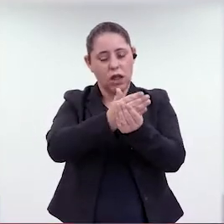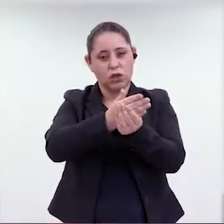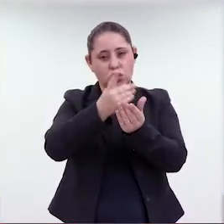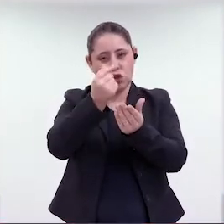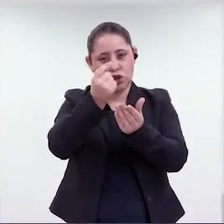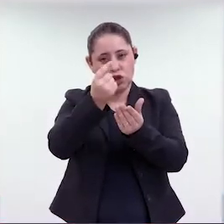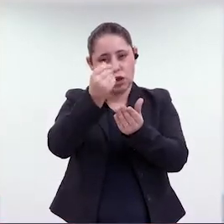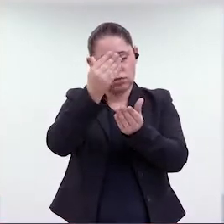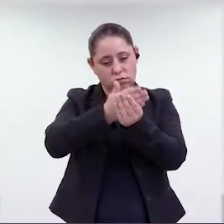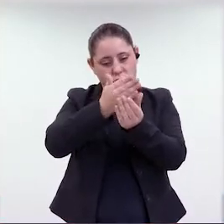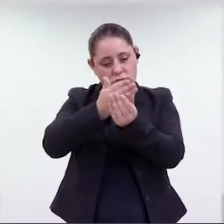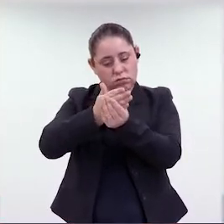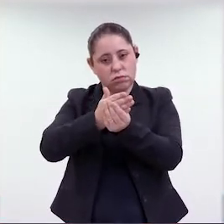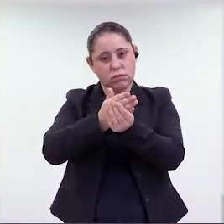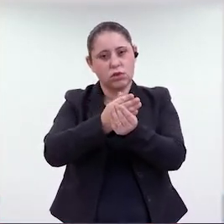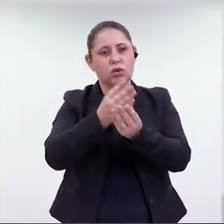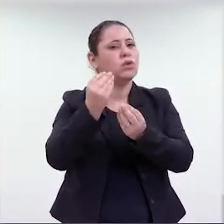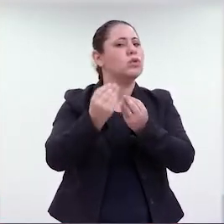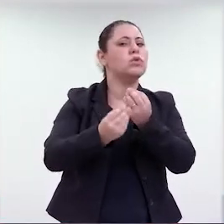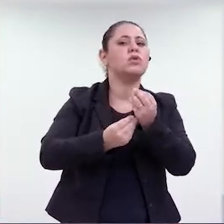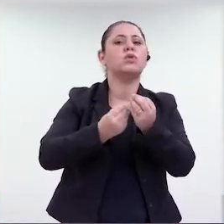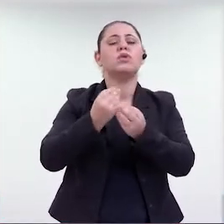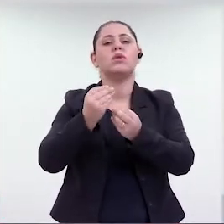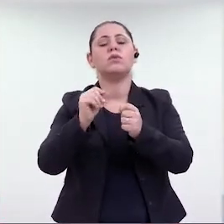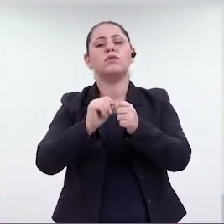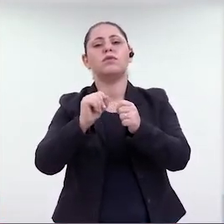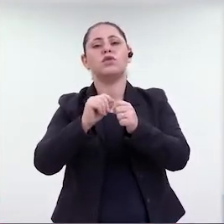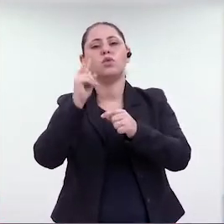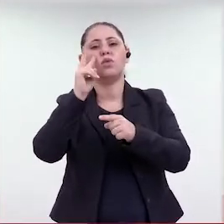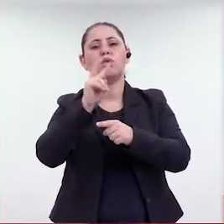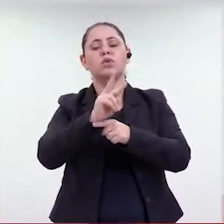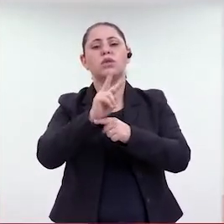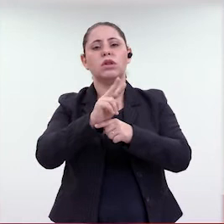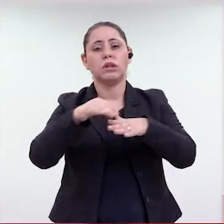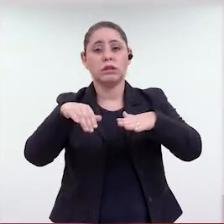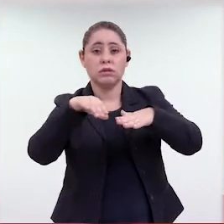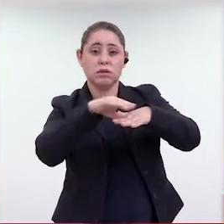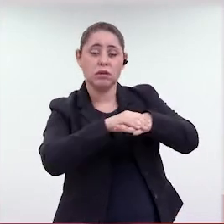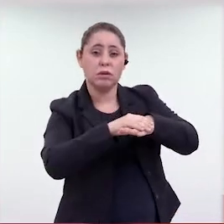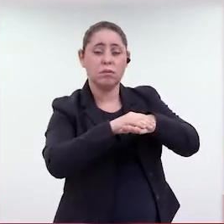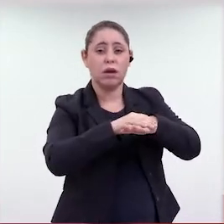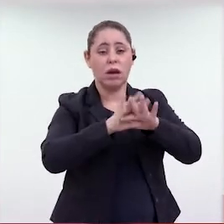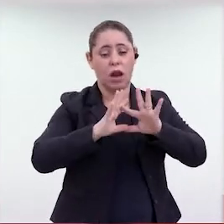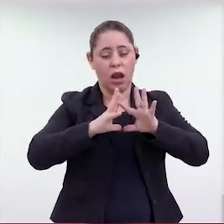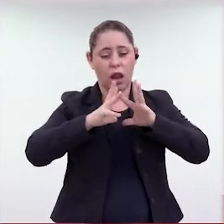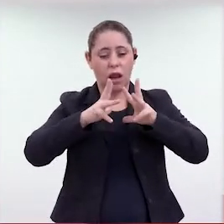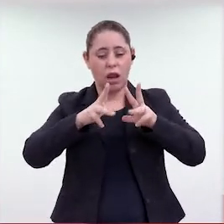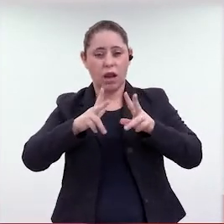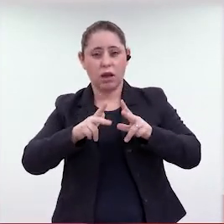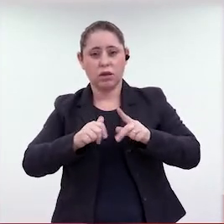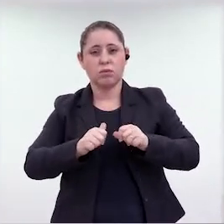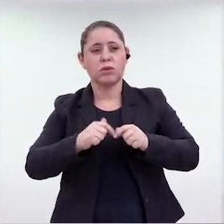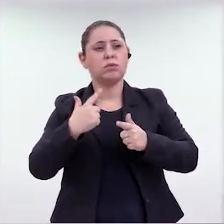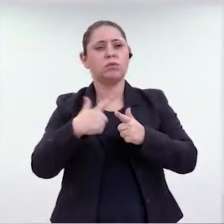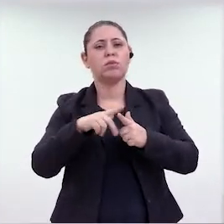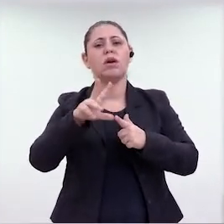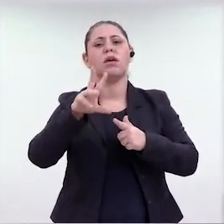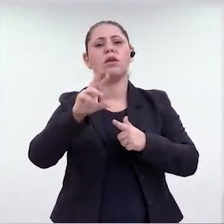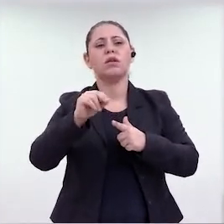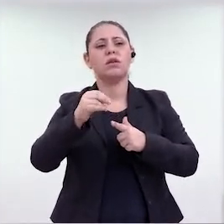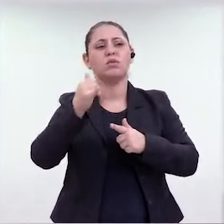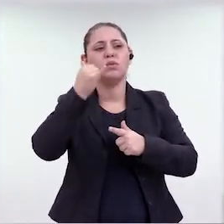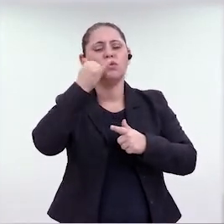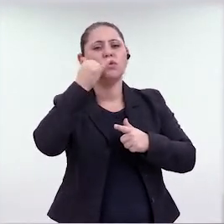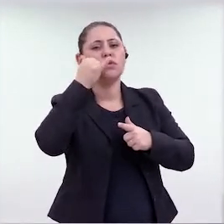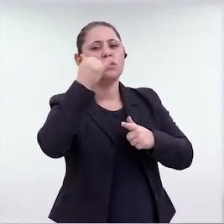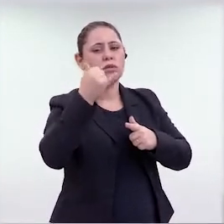é que você faz todo esse cuidado com o sapato, de vai lá, higienize, enfim, e por que não o celular? Por